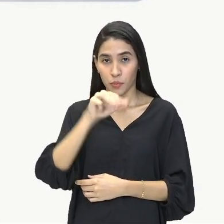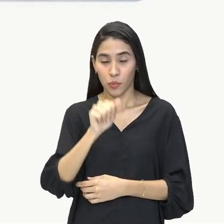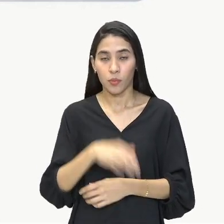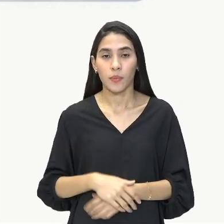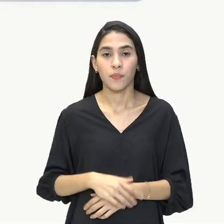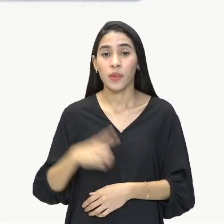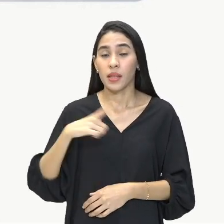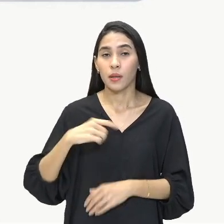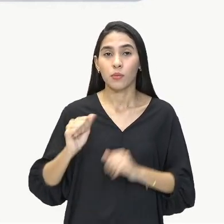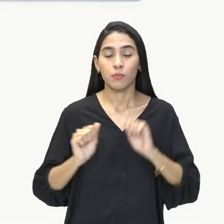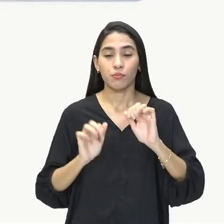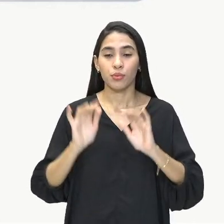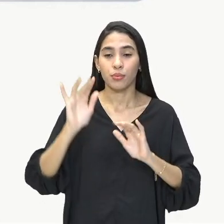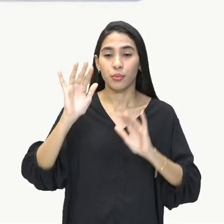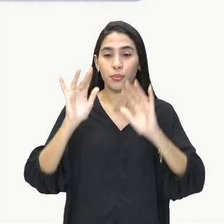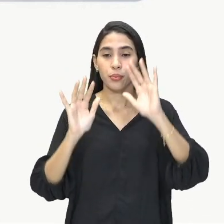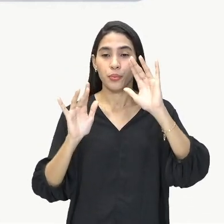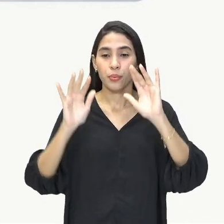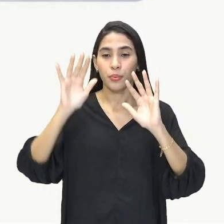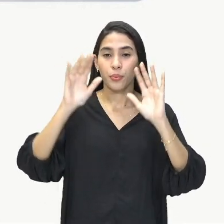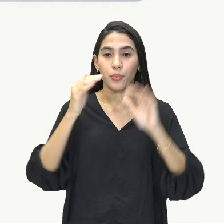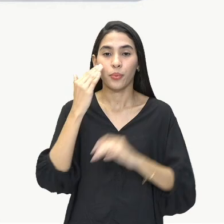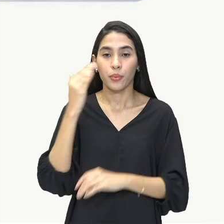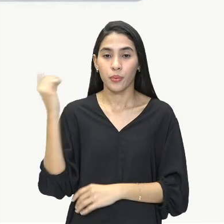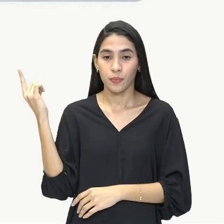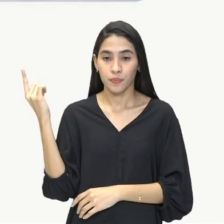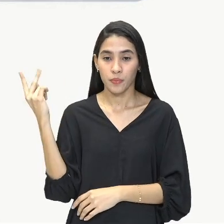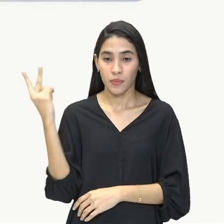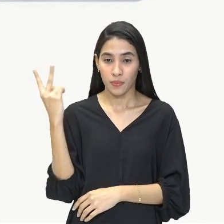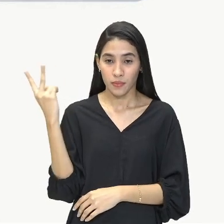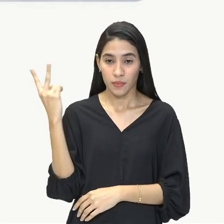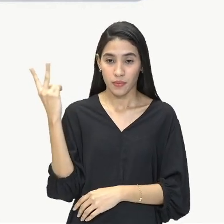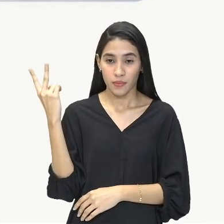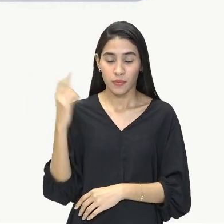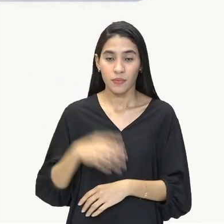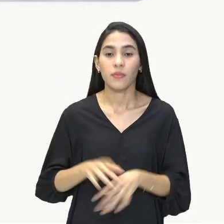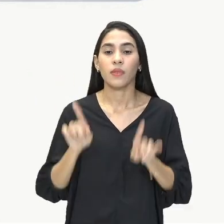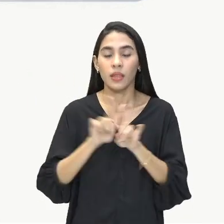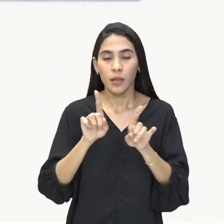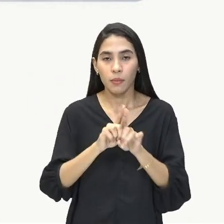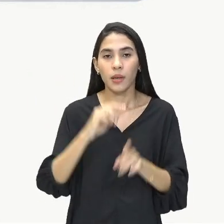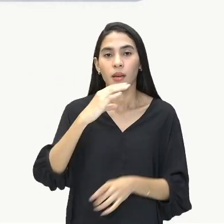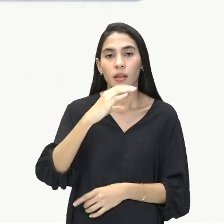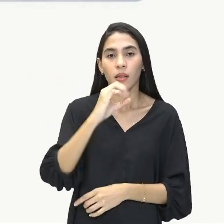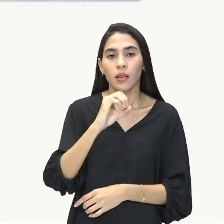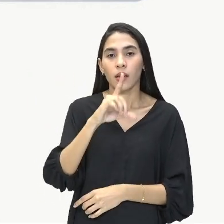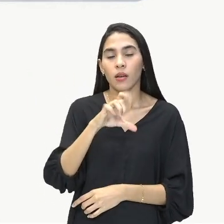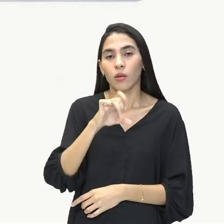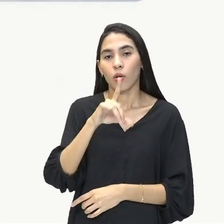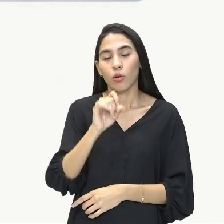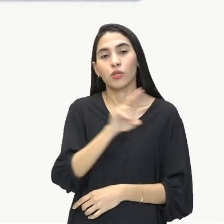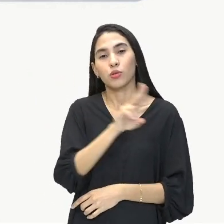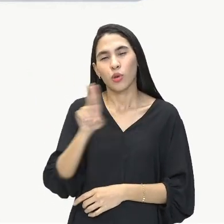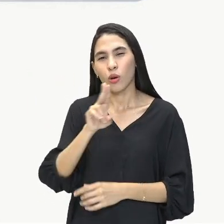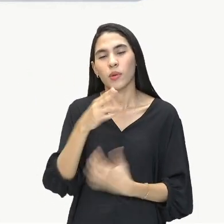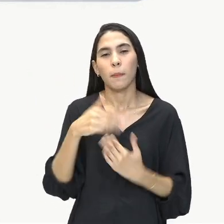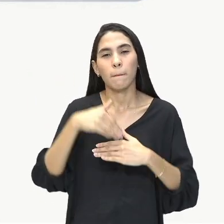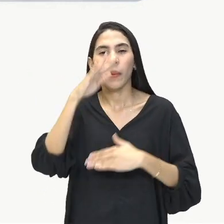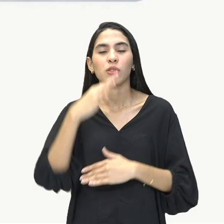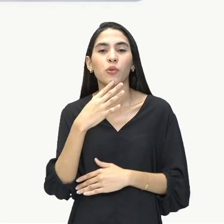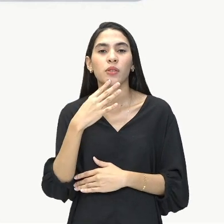fumaça. A fumaça, ele é um tipo de colóide chamado de aerosol, tá?